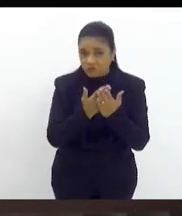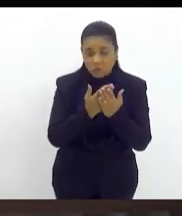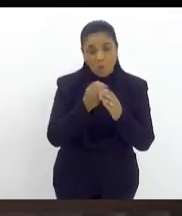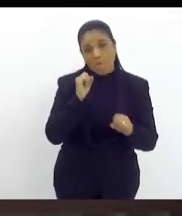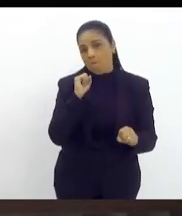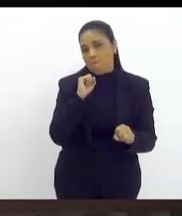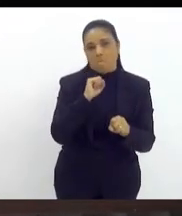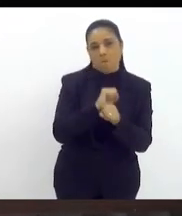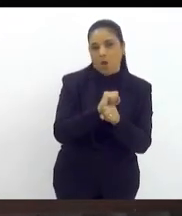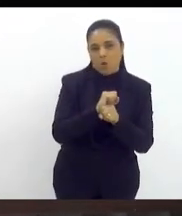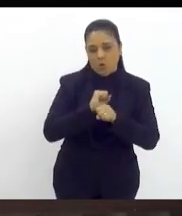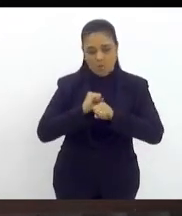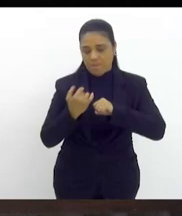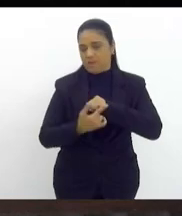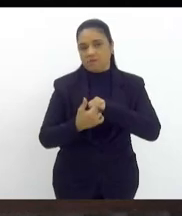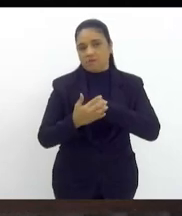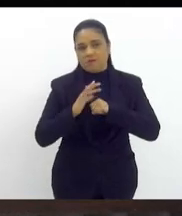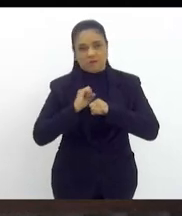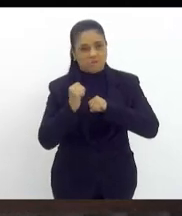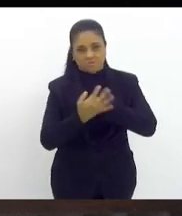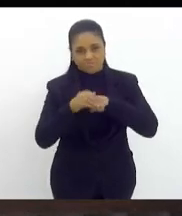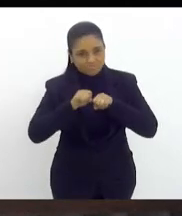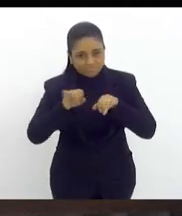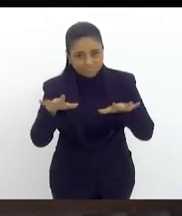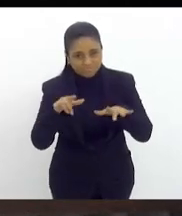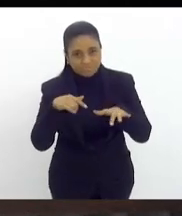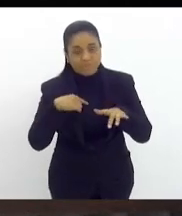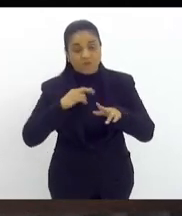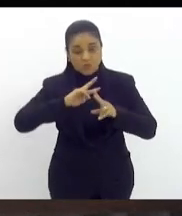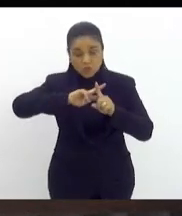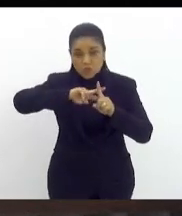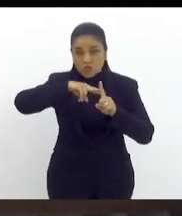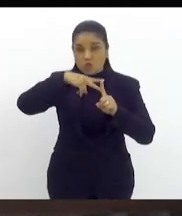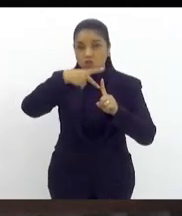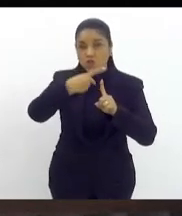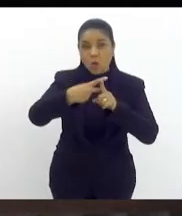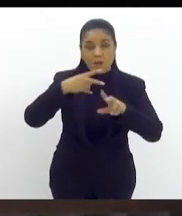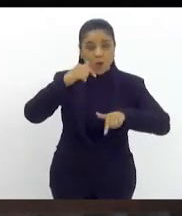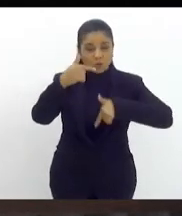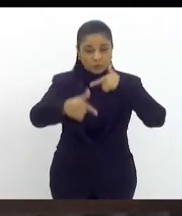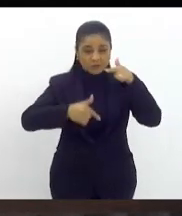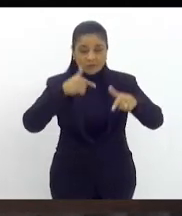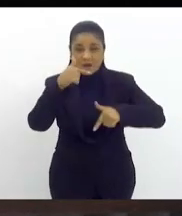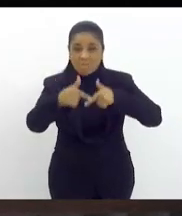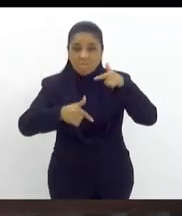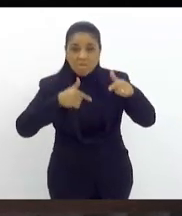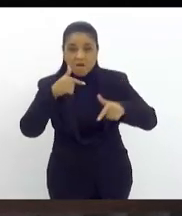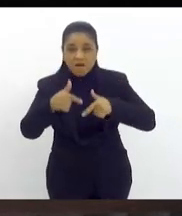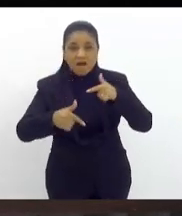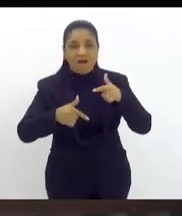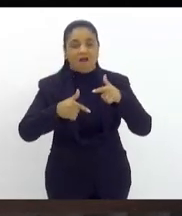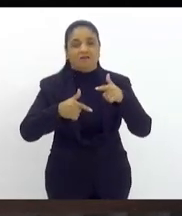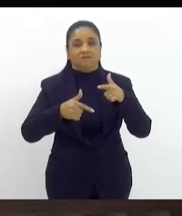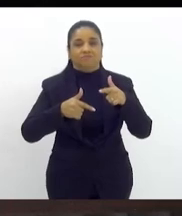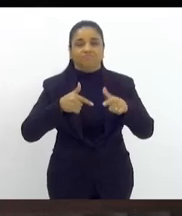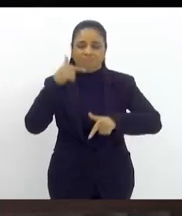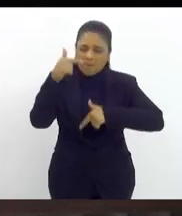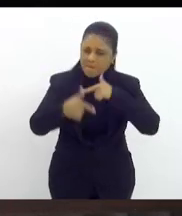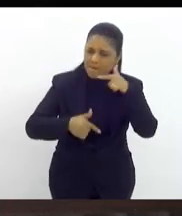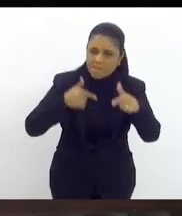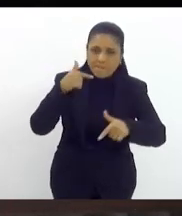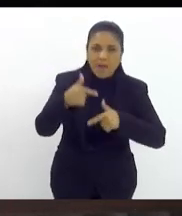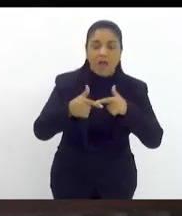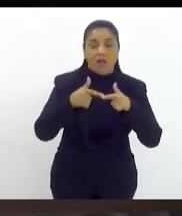pandemia. A gente teve que desdobrar para a manutenção das atividades escolares com imensa sobrecarga de trabalho,